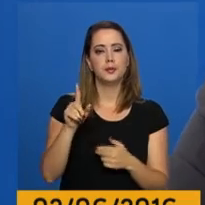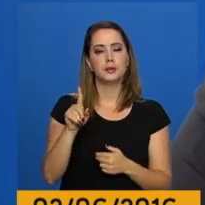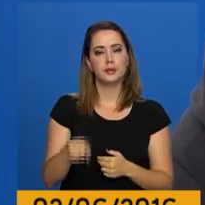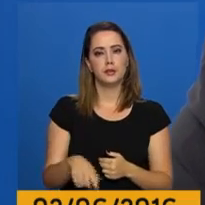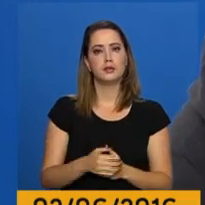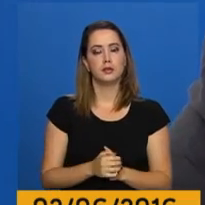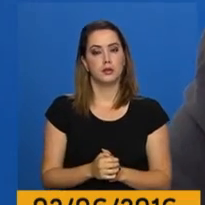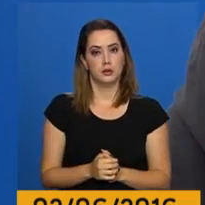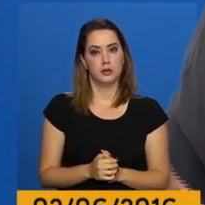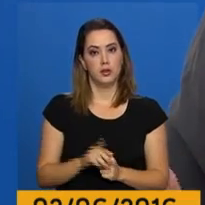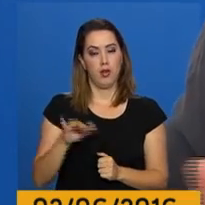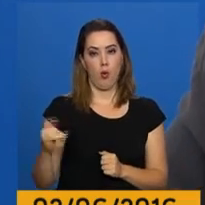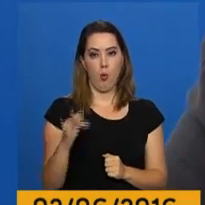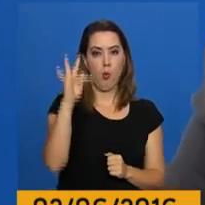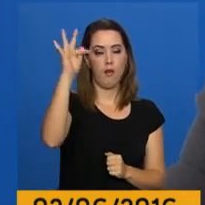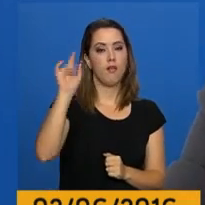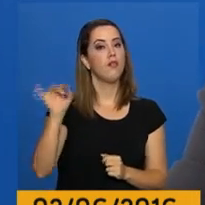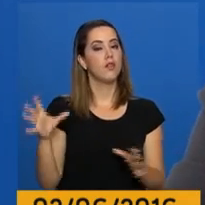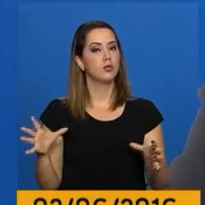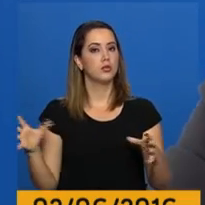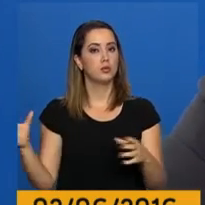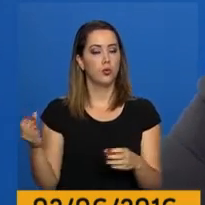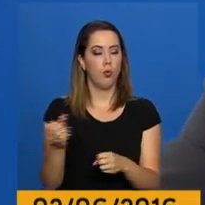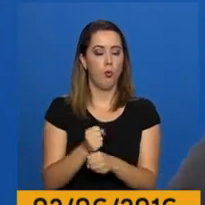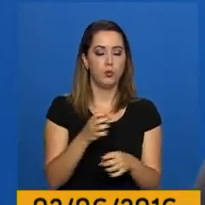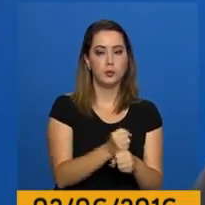é com a inflação acumulada desse período.